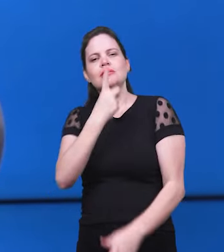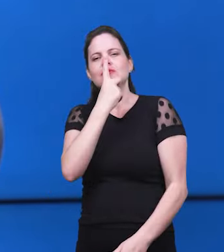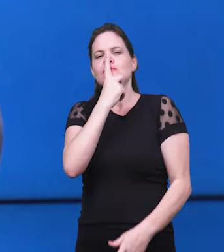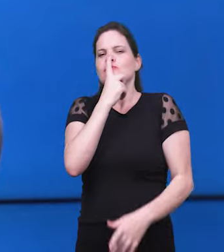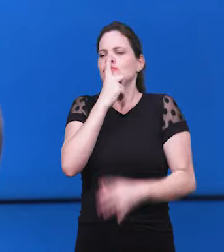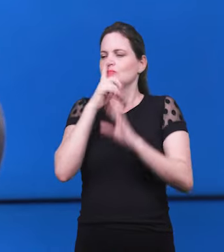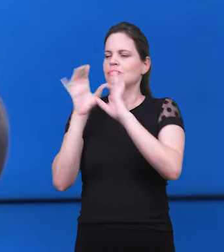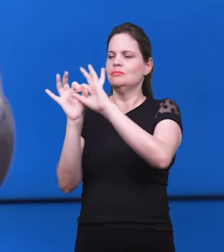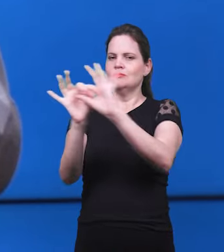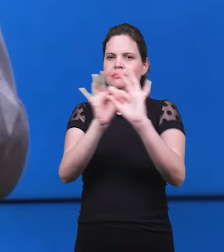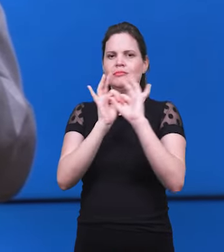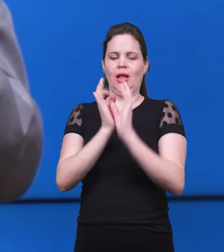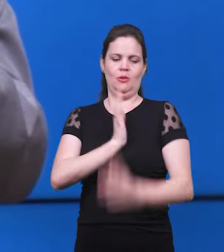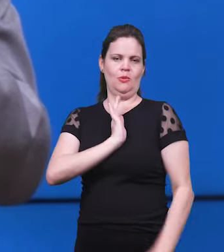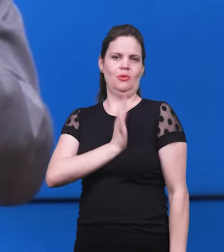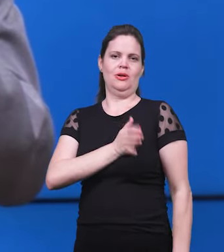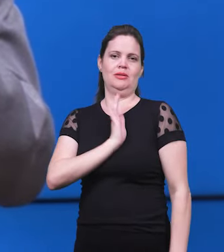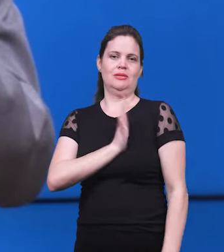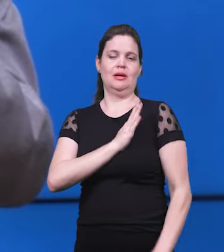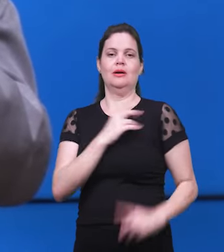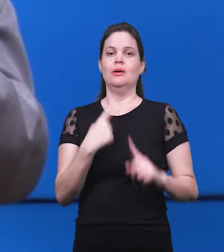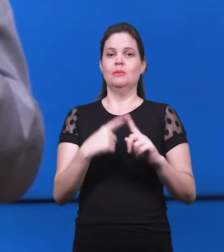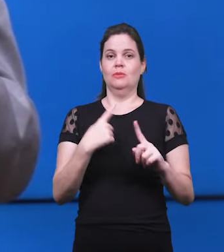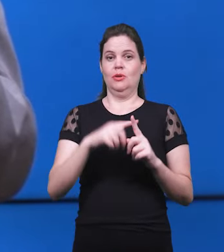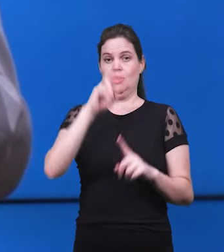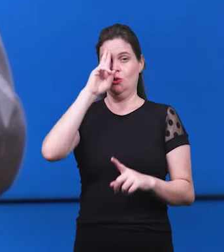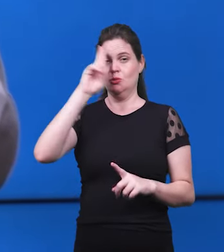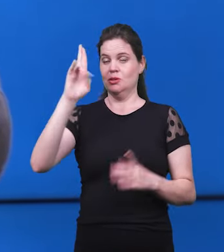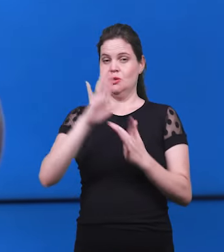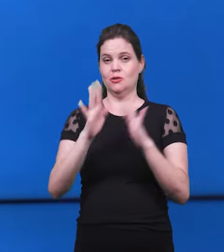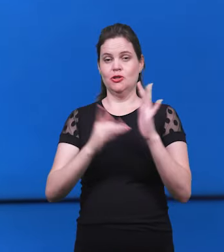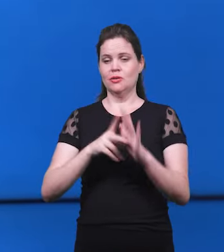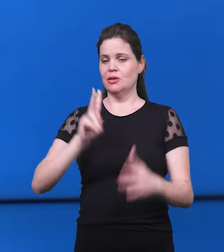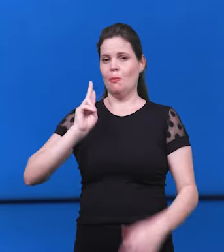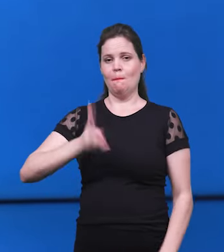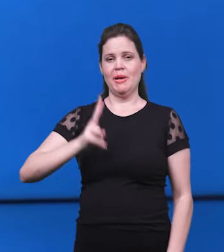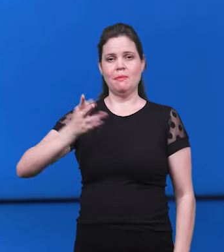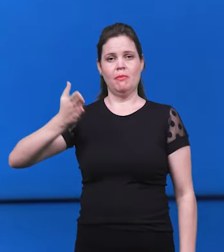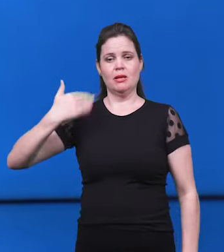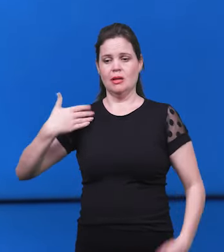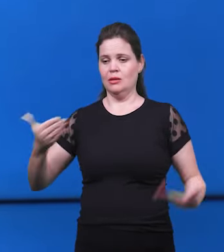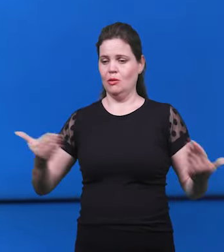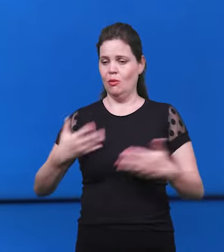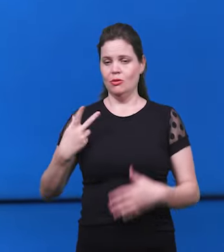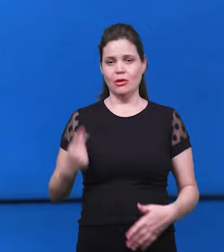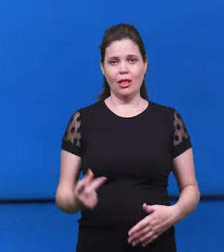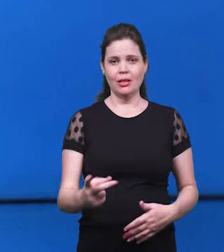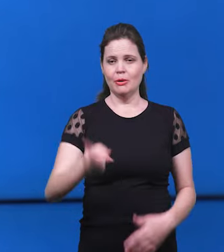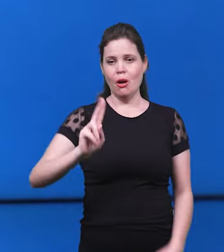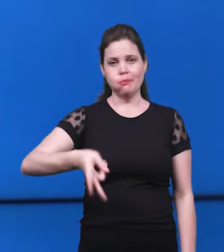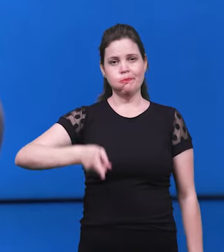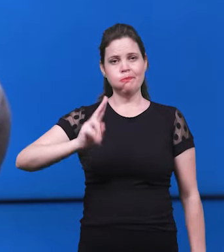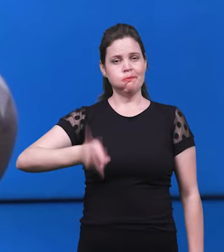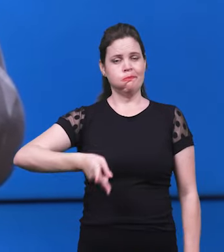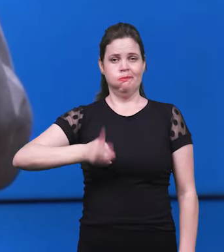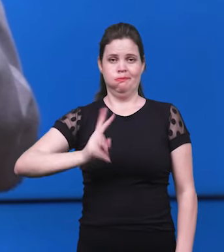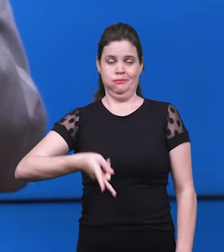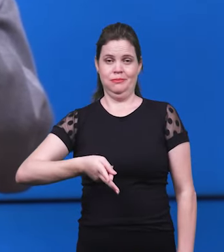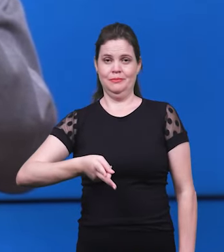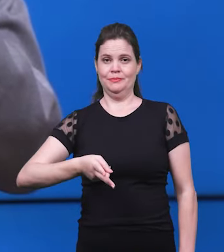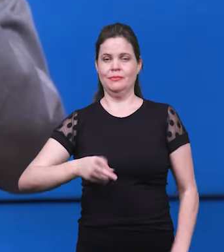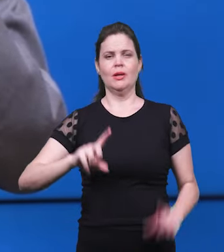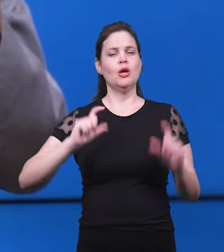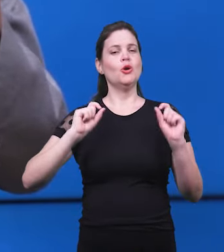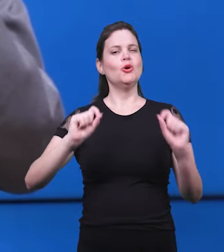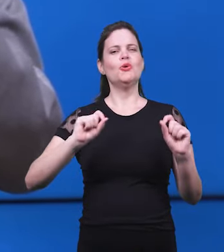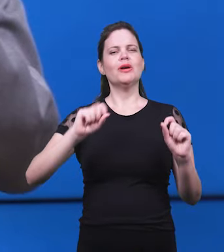coração. Que coisa maravilhosa! Porque Jesus é o mesmo ontem e hoje e eternamente. E ela termina dizendo: e ele